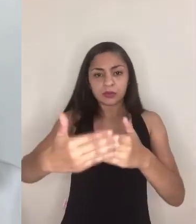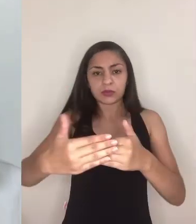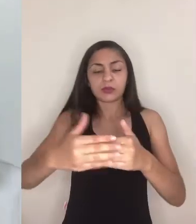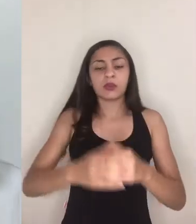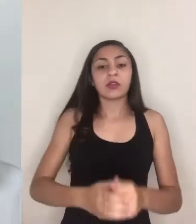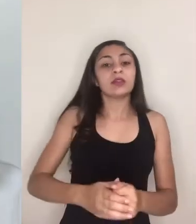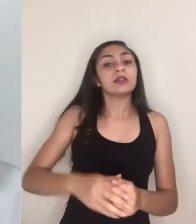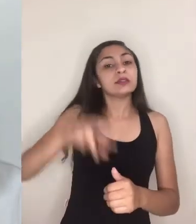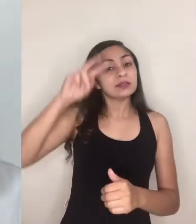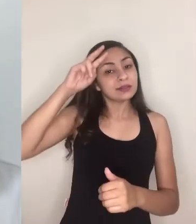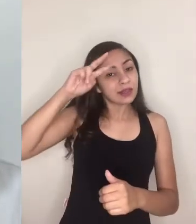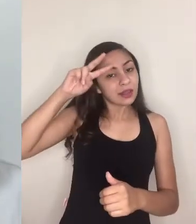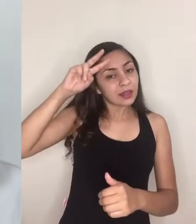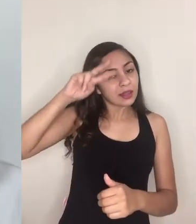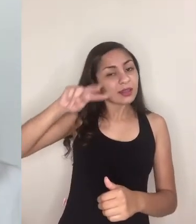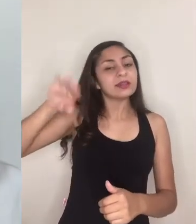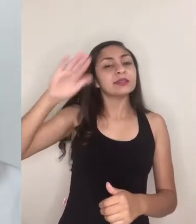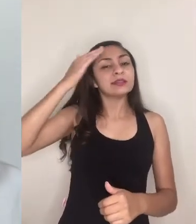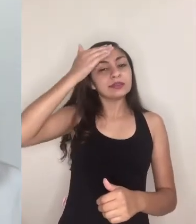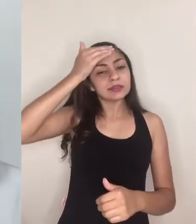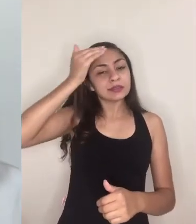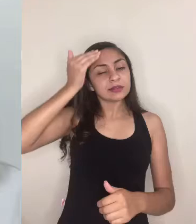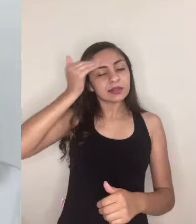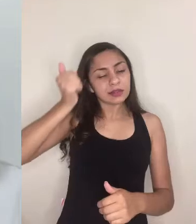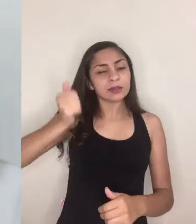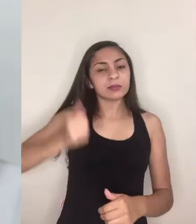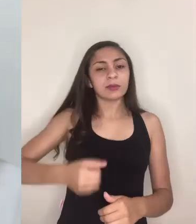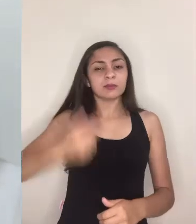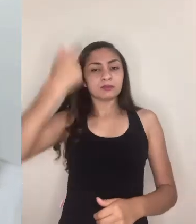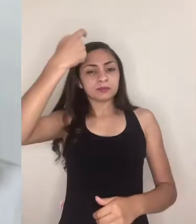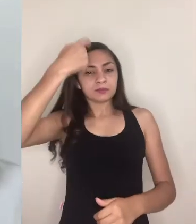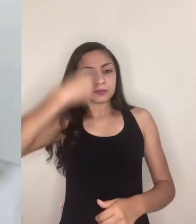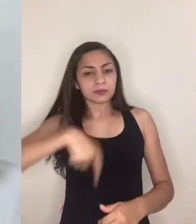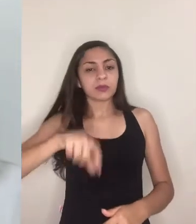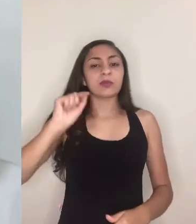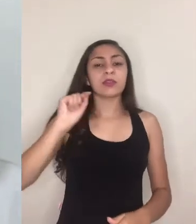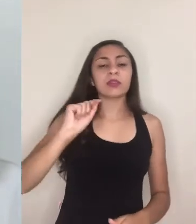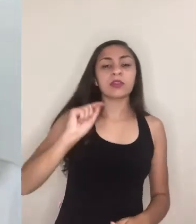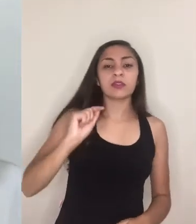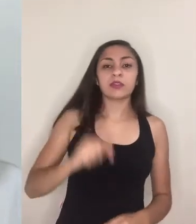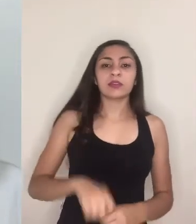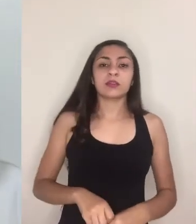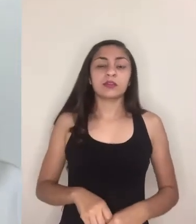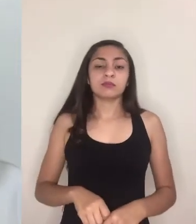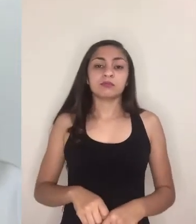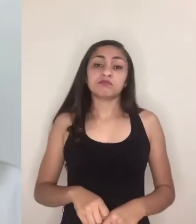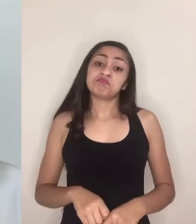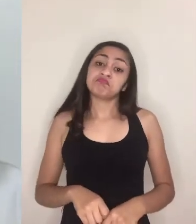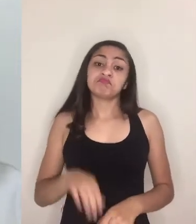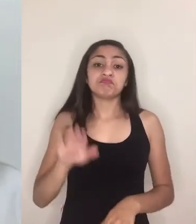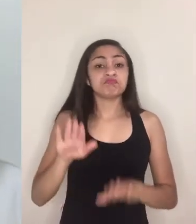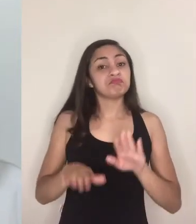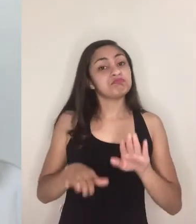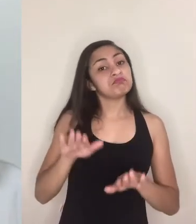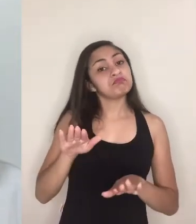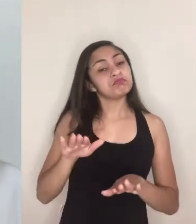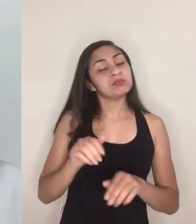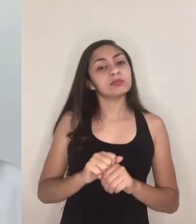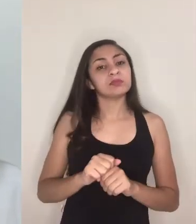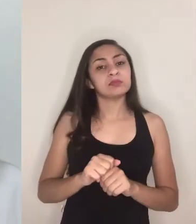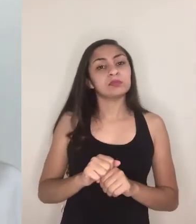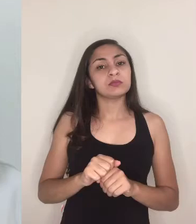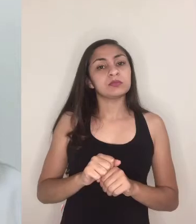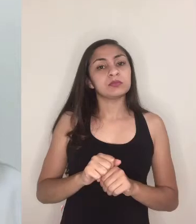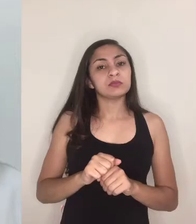venha ter um referencial. Mesmo que necessariamente não tenham